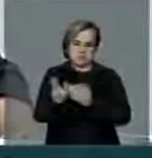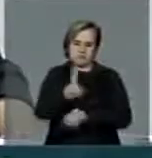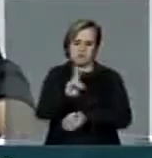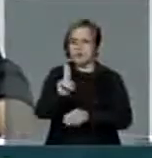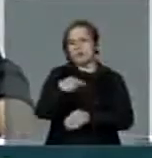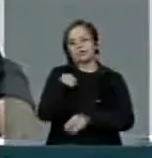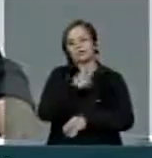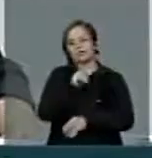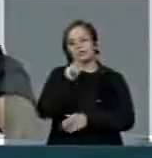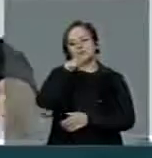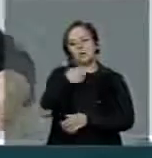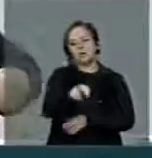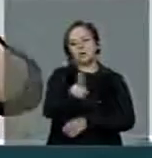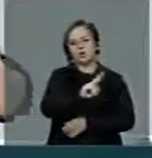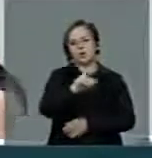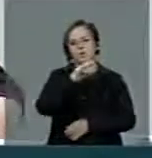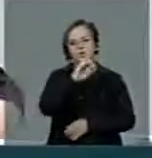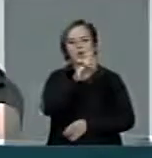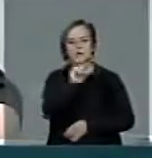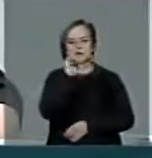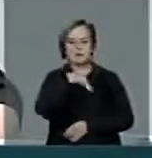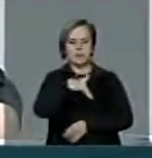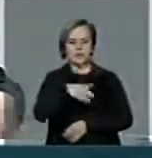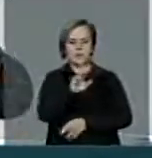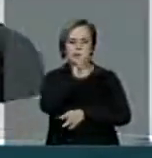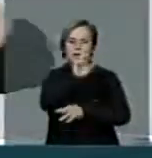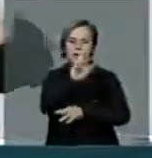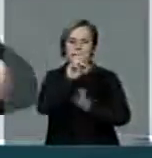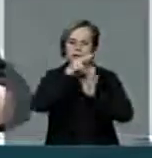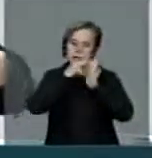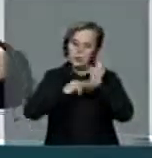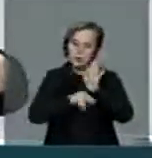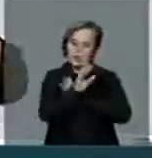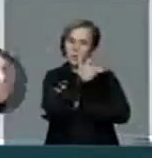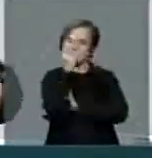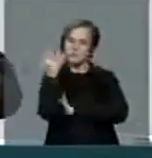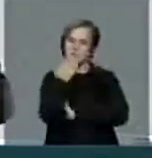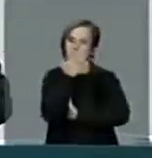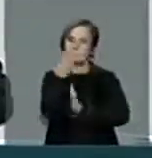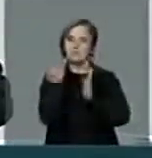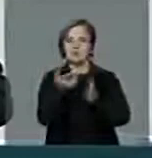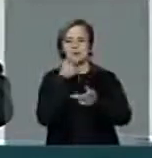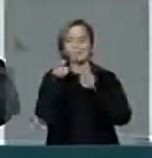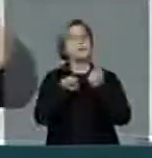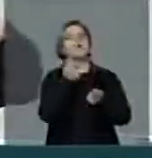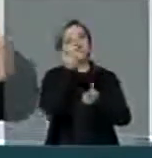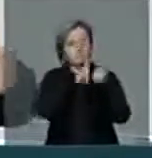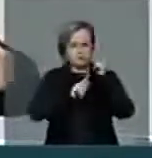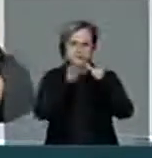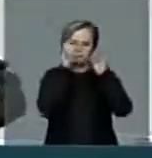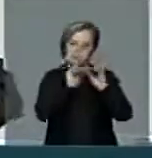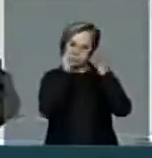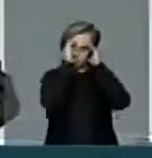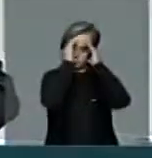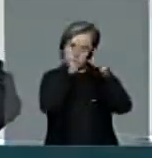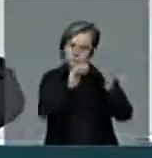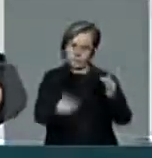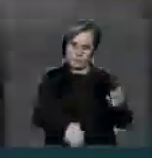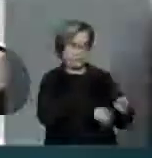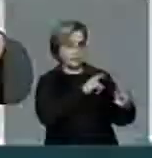isso chama CRAM. É a regularização ambiental. Eu estou dizendo que ele cumpriu 100%. Eu tenho a segunda